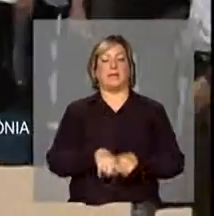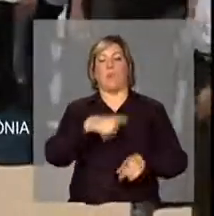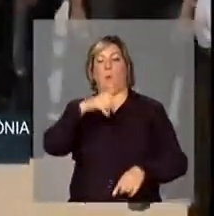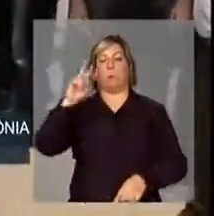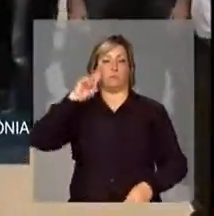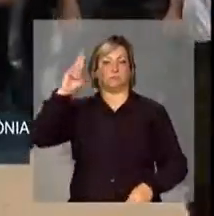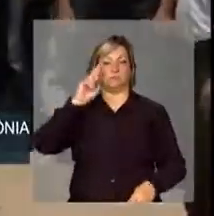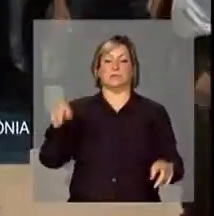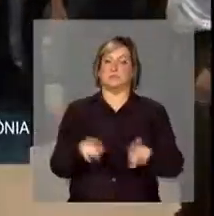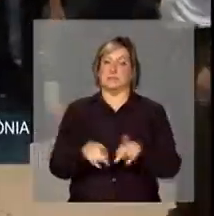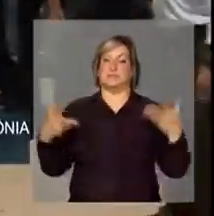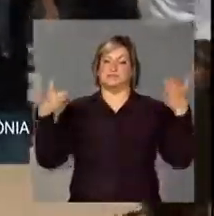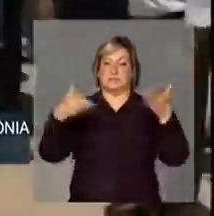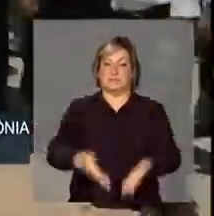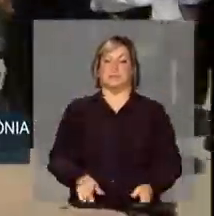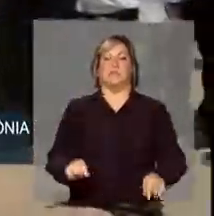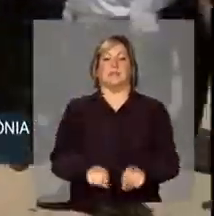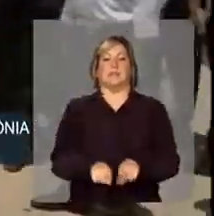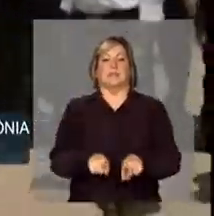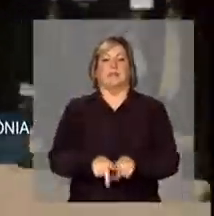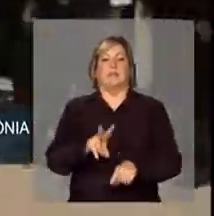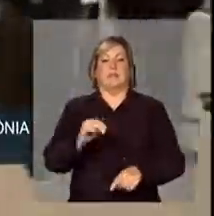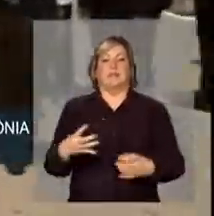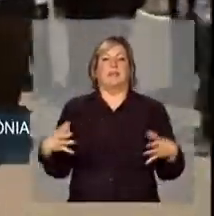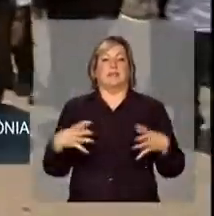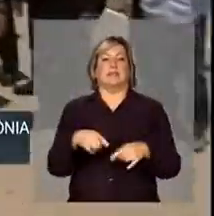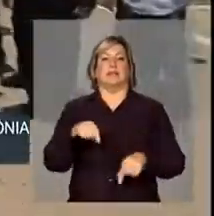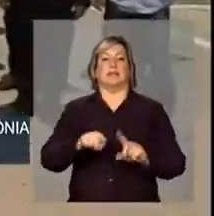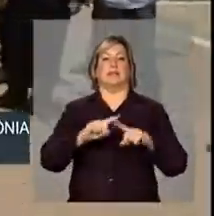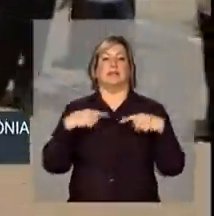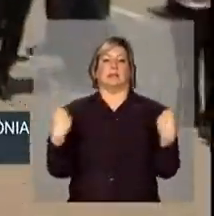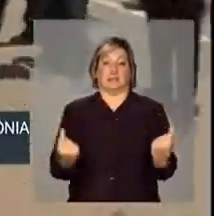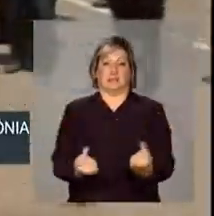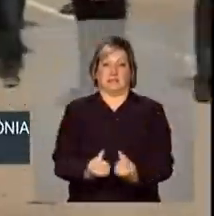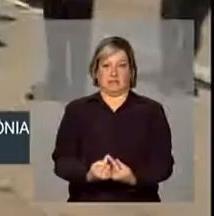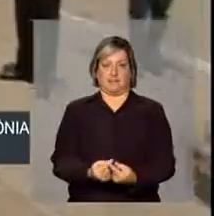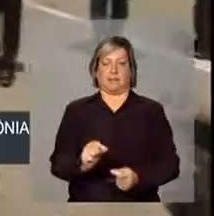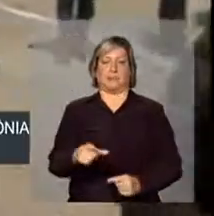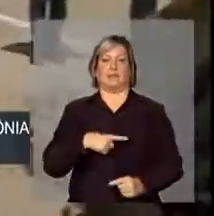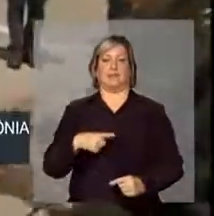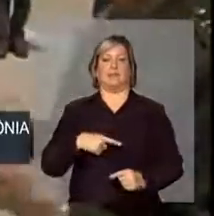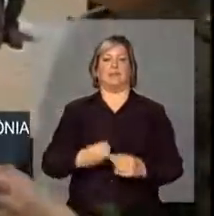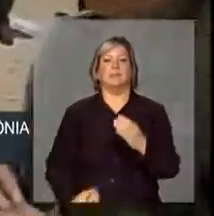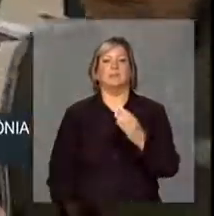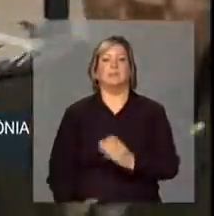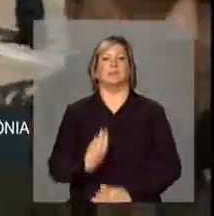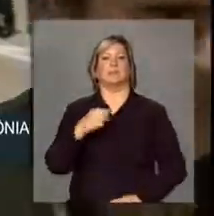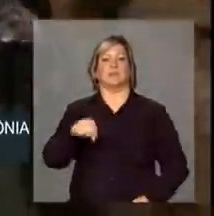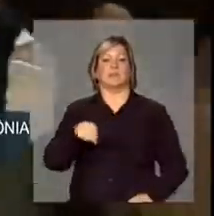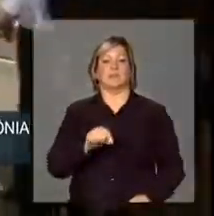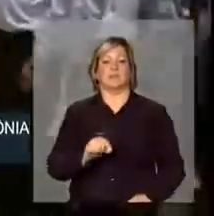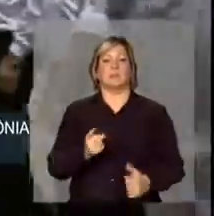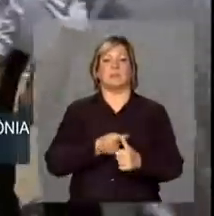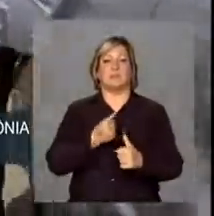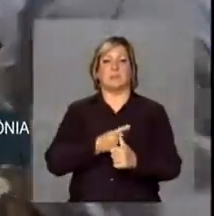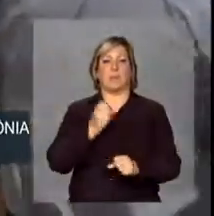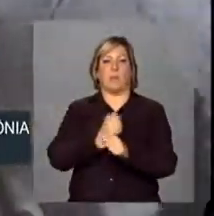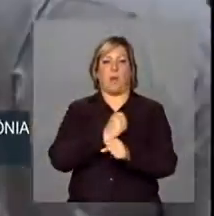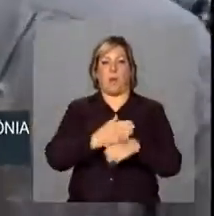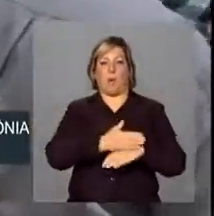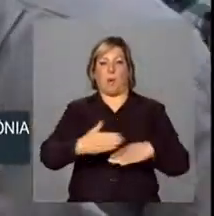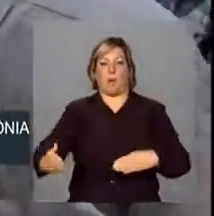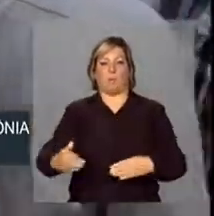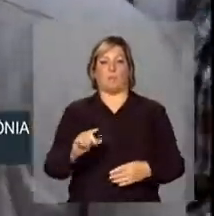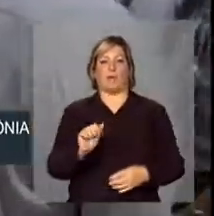autoridades que logo mais vão acompanhar a cerimônia de curação do primeiro trecho do